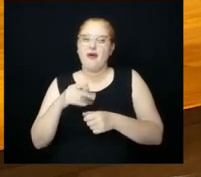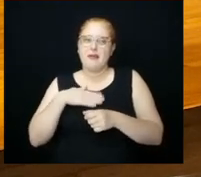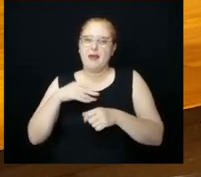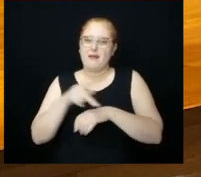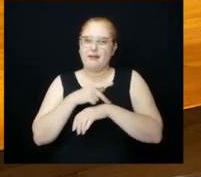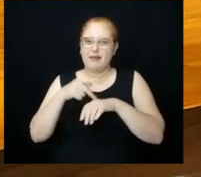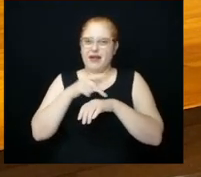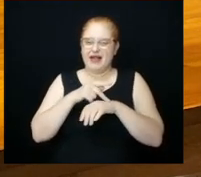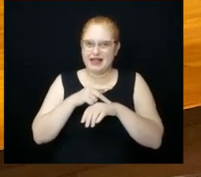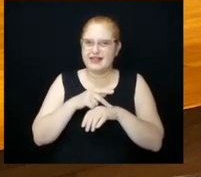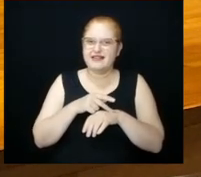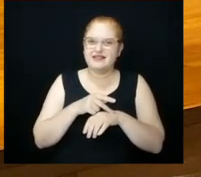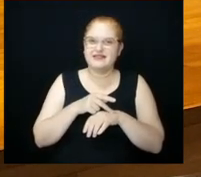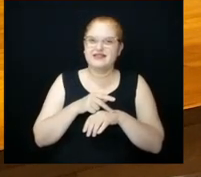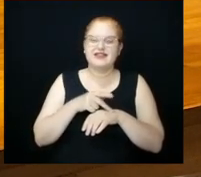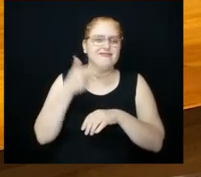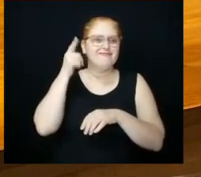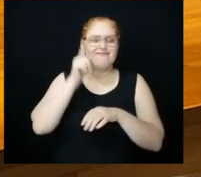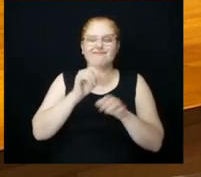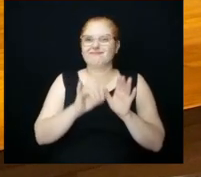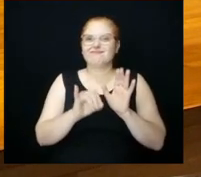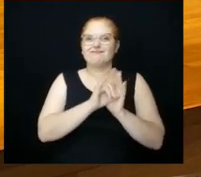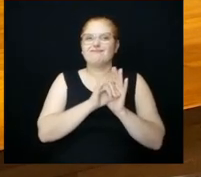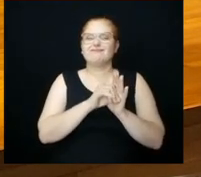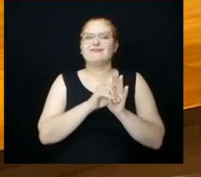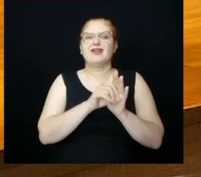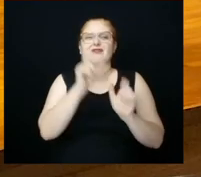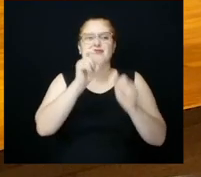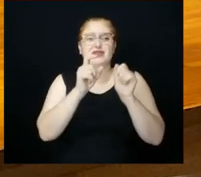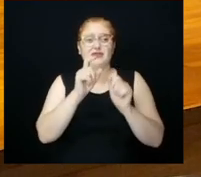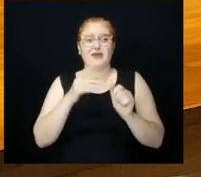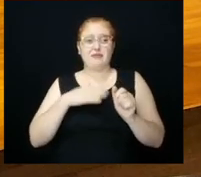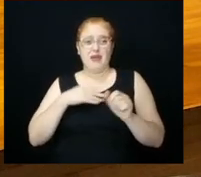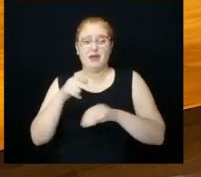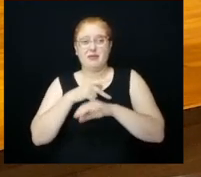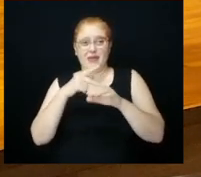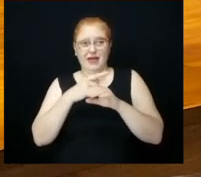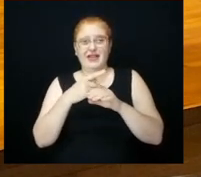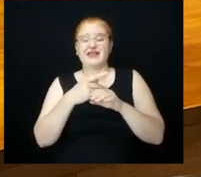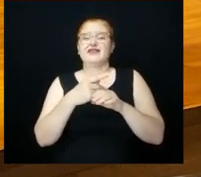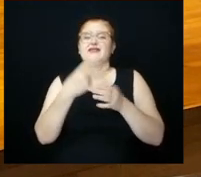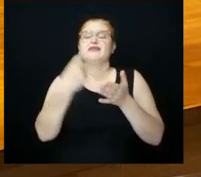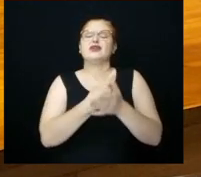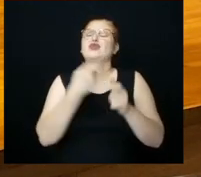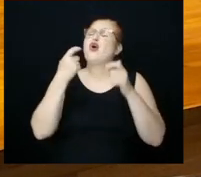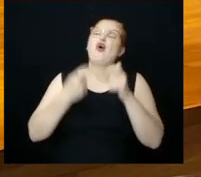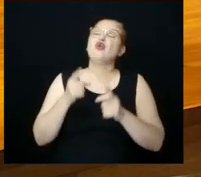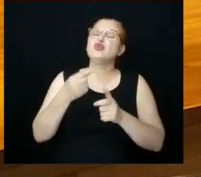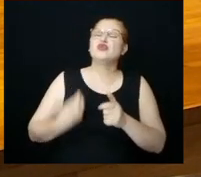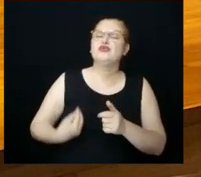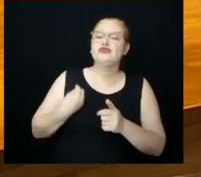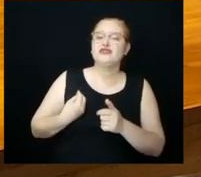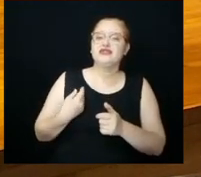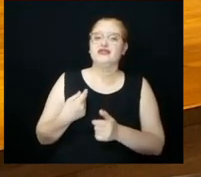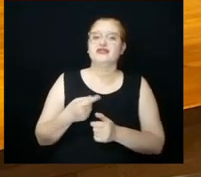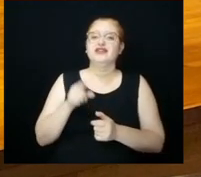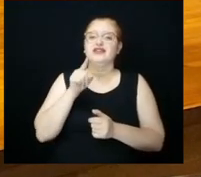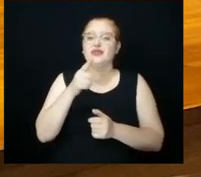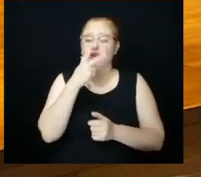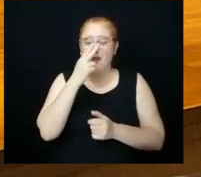mais sotaque do meu país. Então me perguntam, de onde você é? Lá. Sim. E aí é o que você